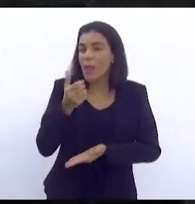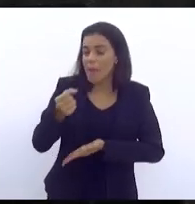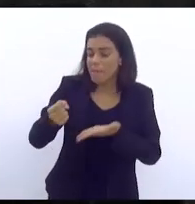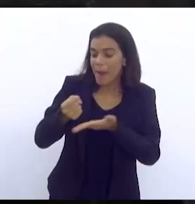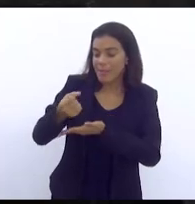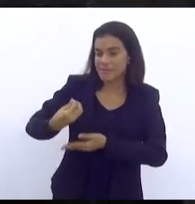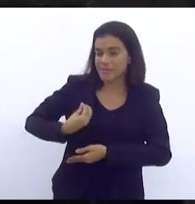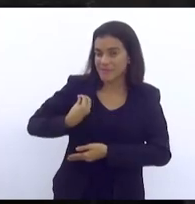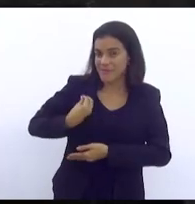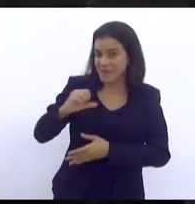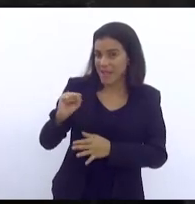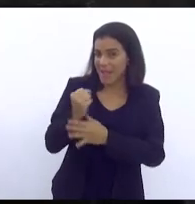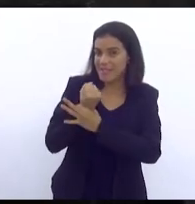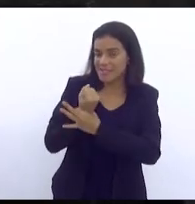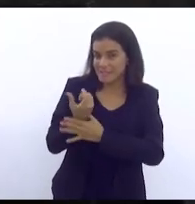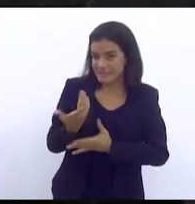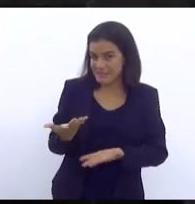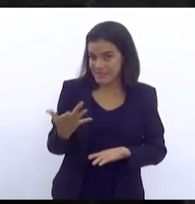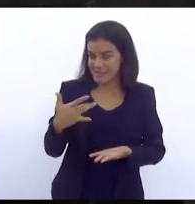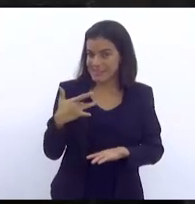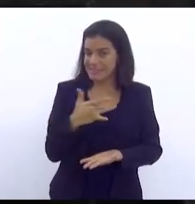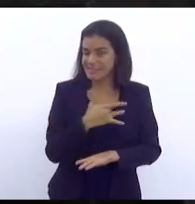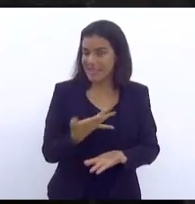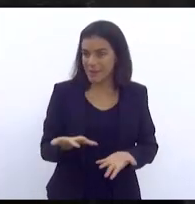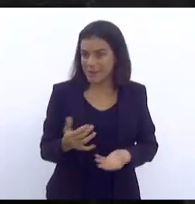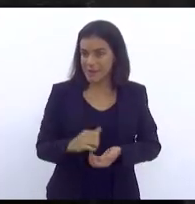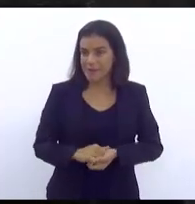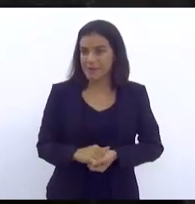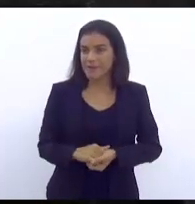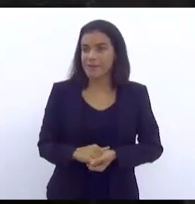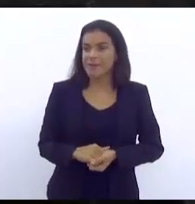garantir água saúde é para essas famílias